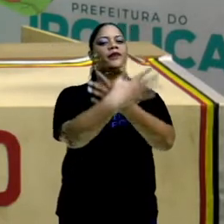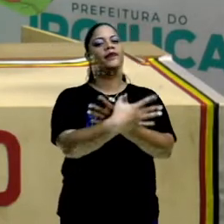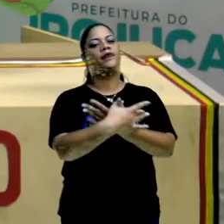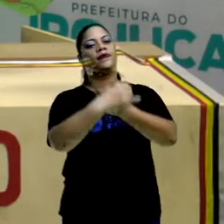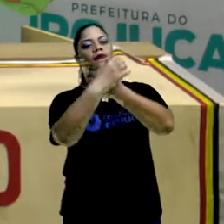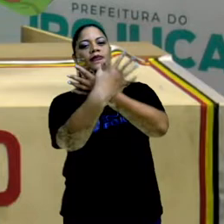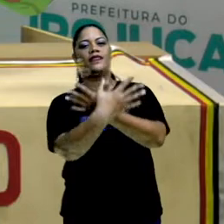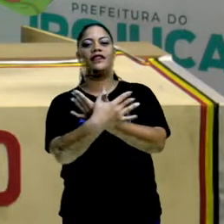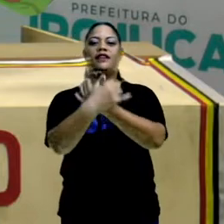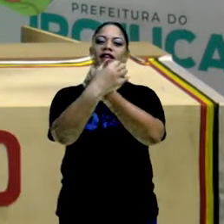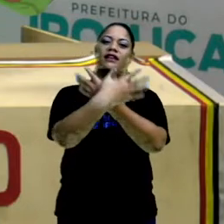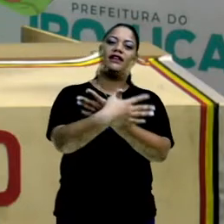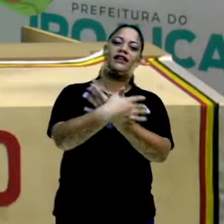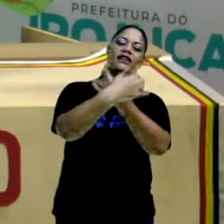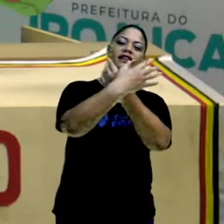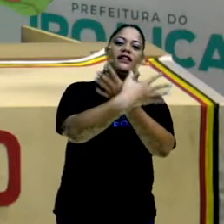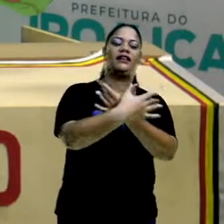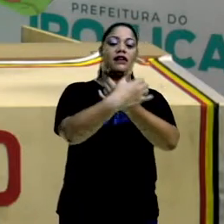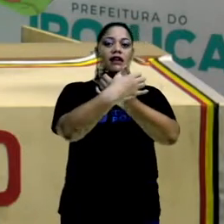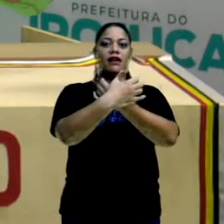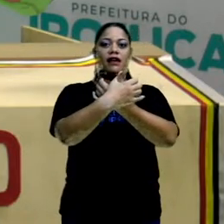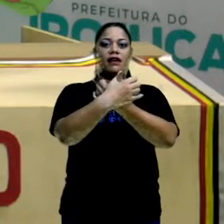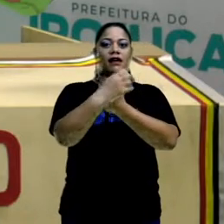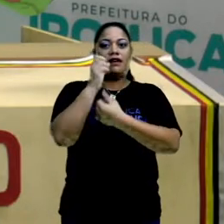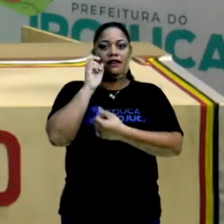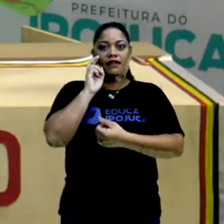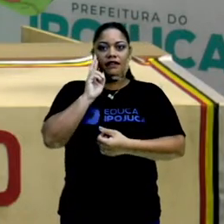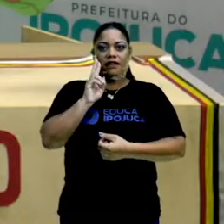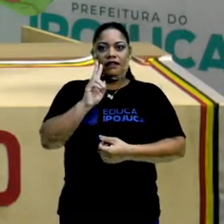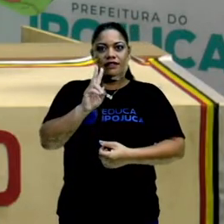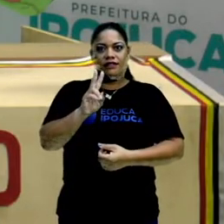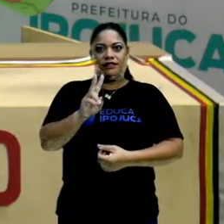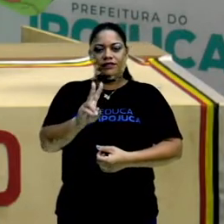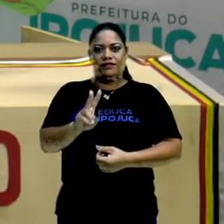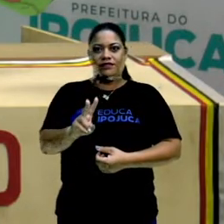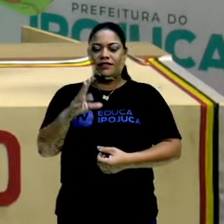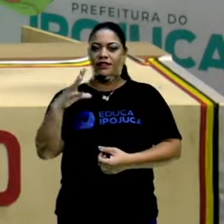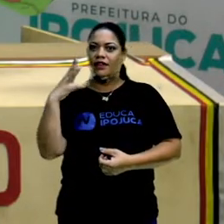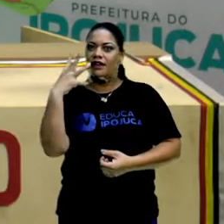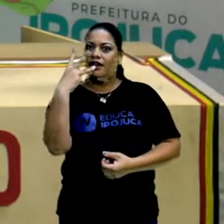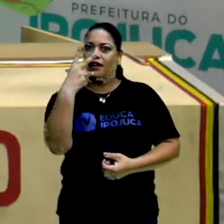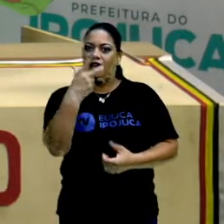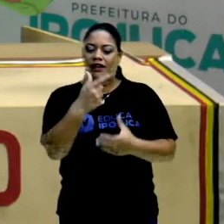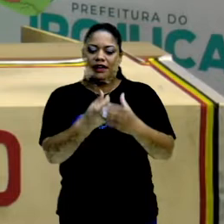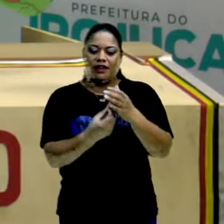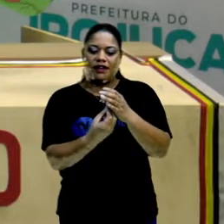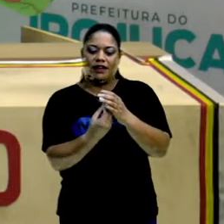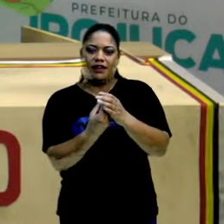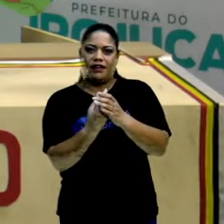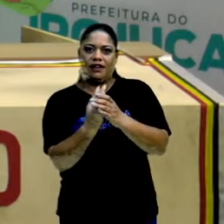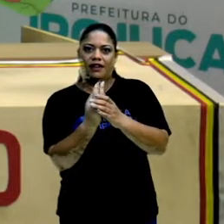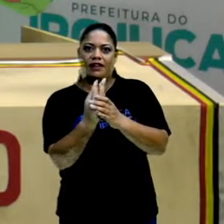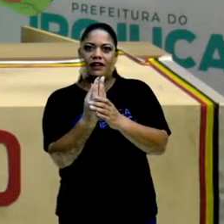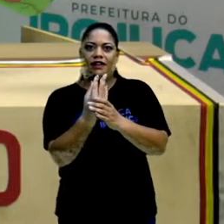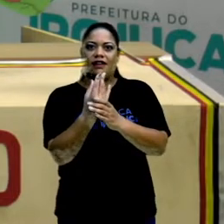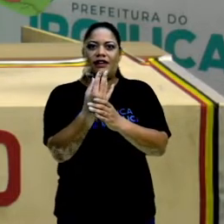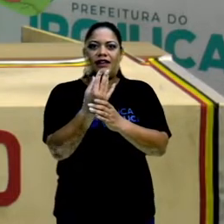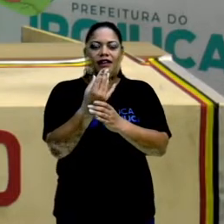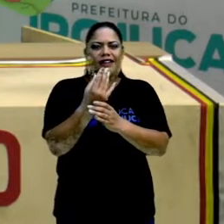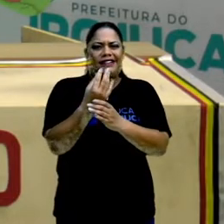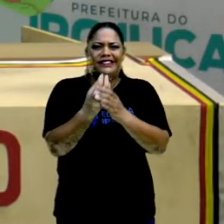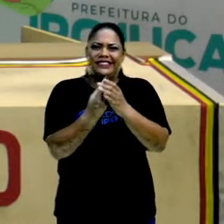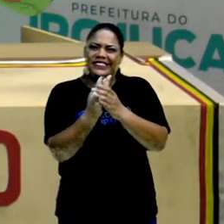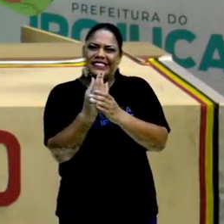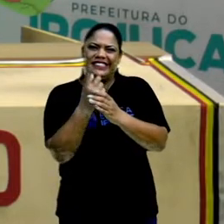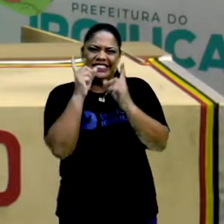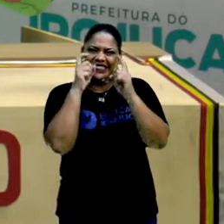passeando pelo jardim, ficou muito surpresa porque vi uma linda plantinha que crescia bem